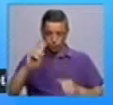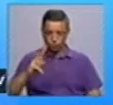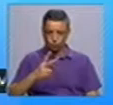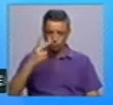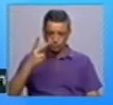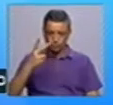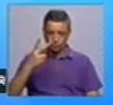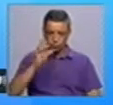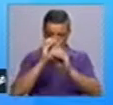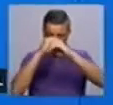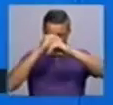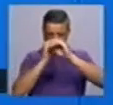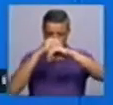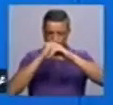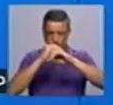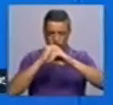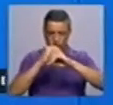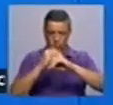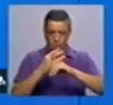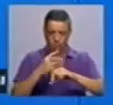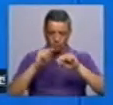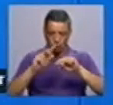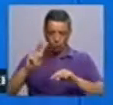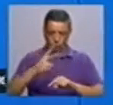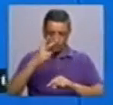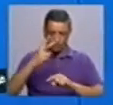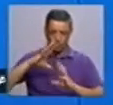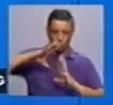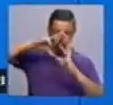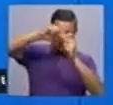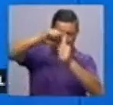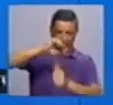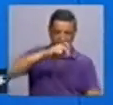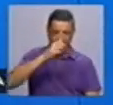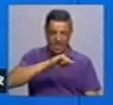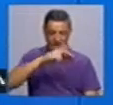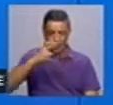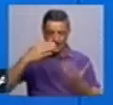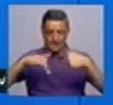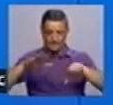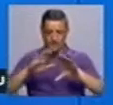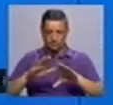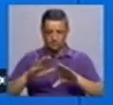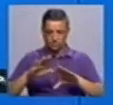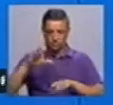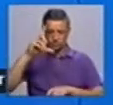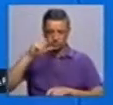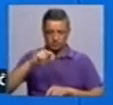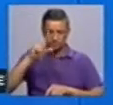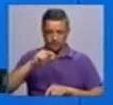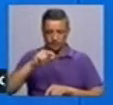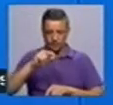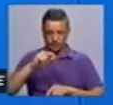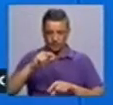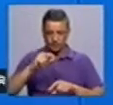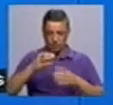grandes telescópios que tu referes são o Hubble e o telescópio espacial Gaia, que entretanto também juntamos